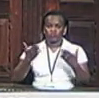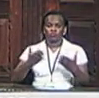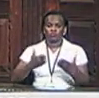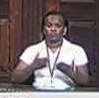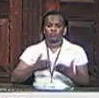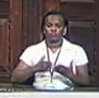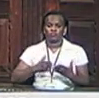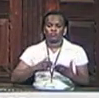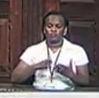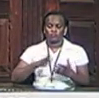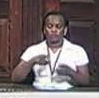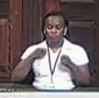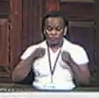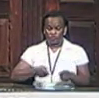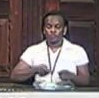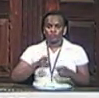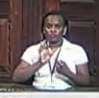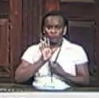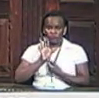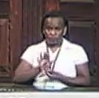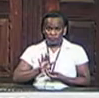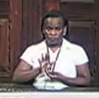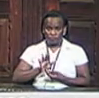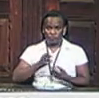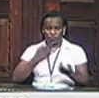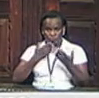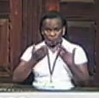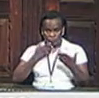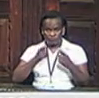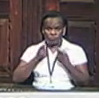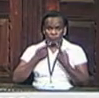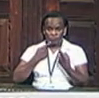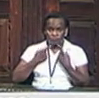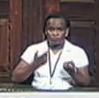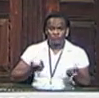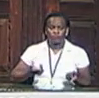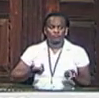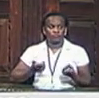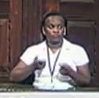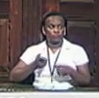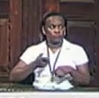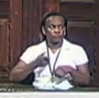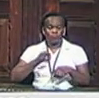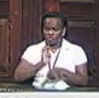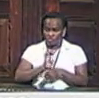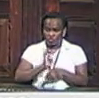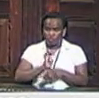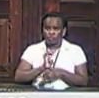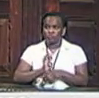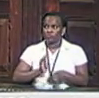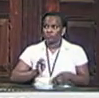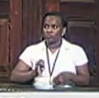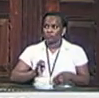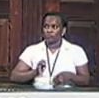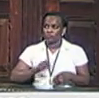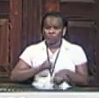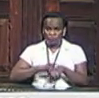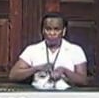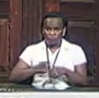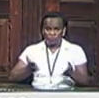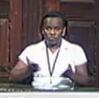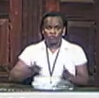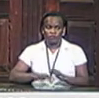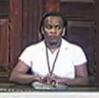a estabelecer o diálogo nesse Estado, no momento.